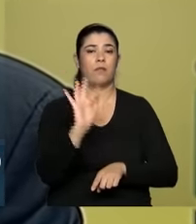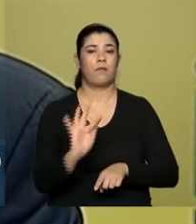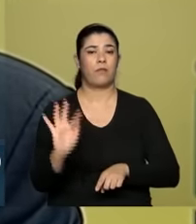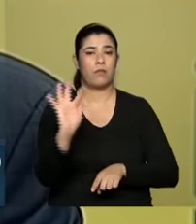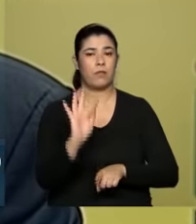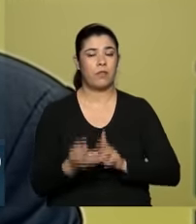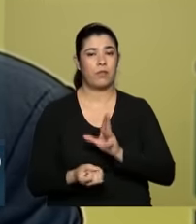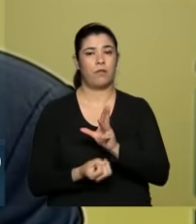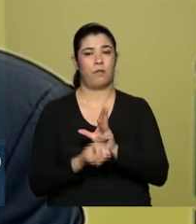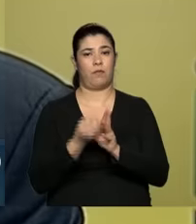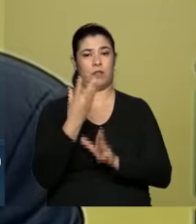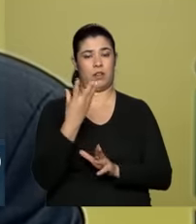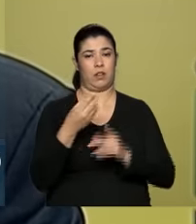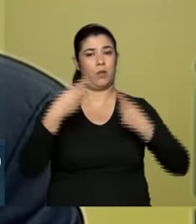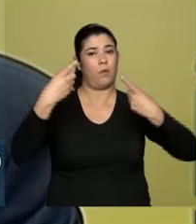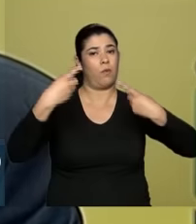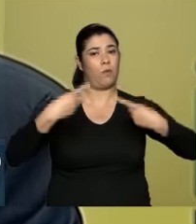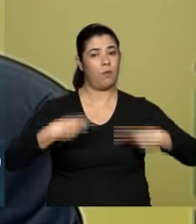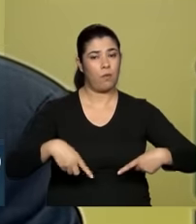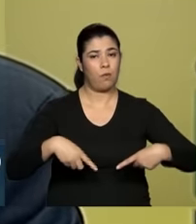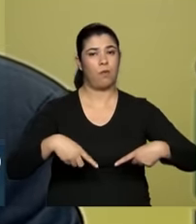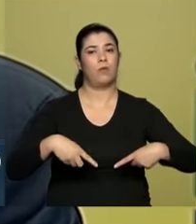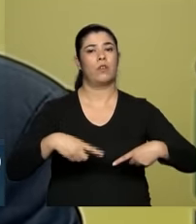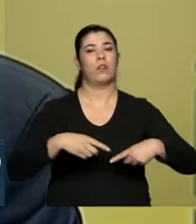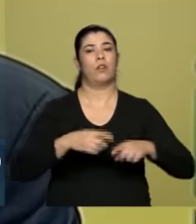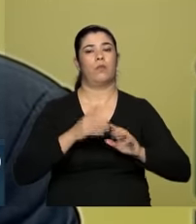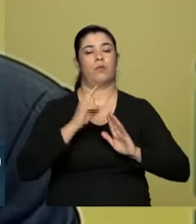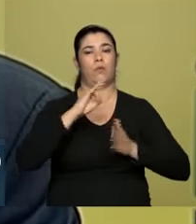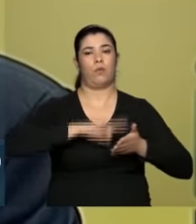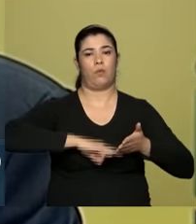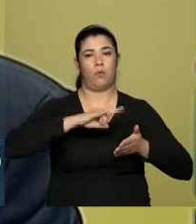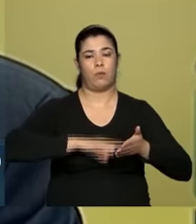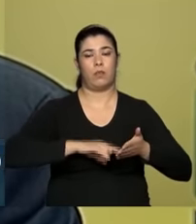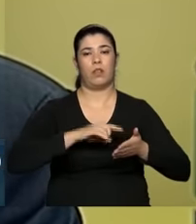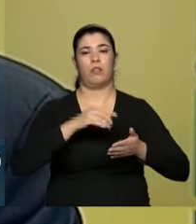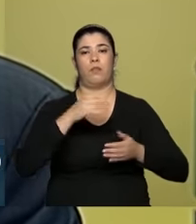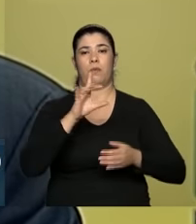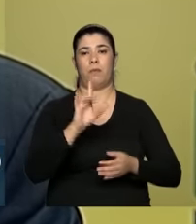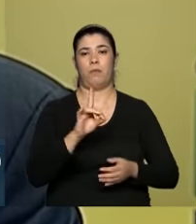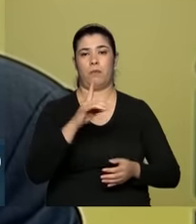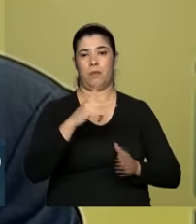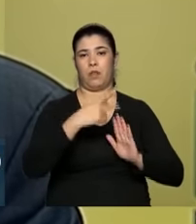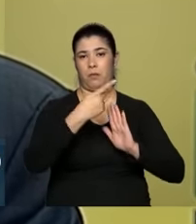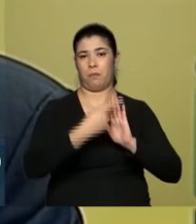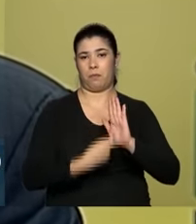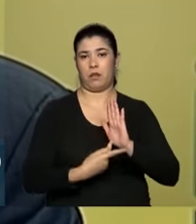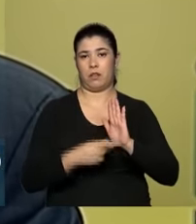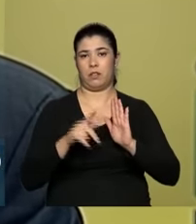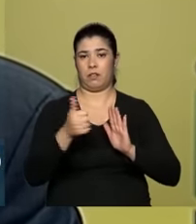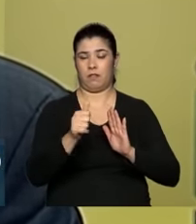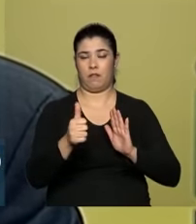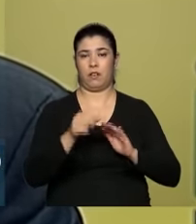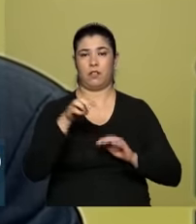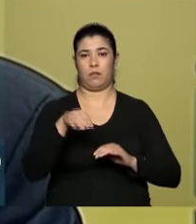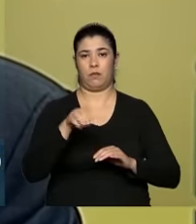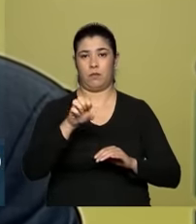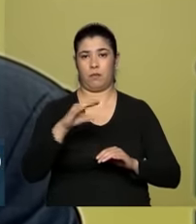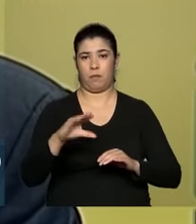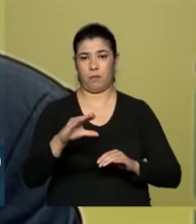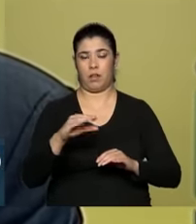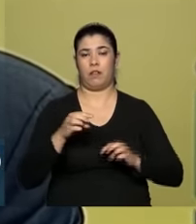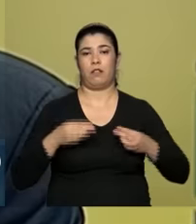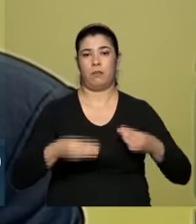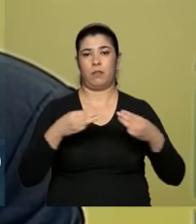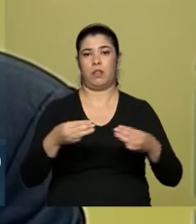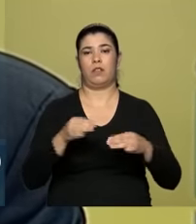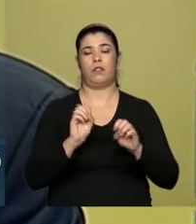contra o parecer do Ministério da Educação. Repetindo e deixando claro, a Faculdade de Medicina de Mineiros,